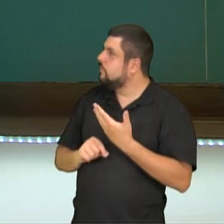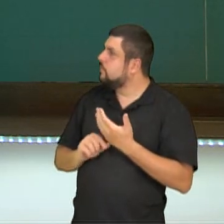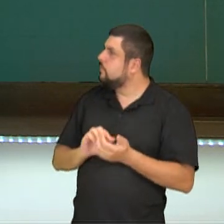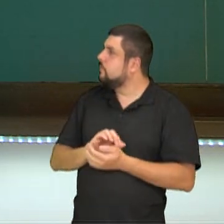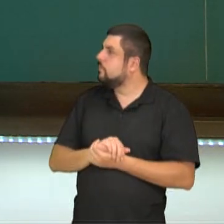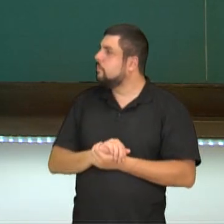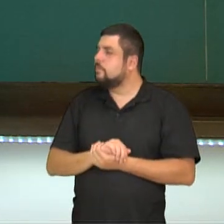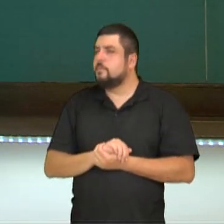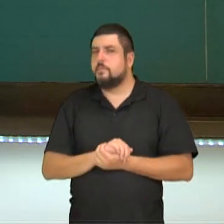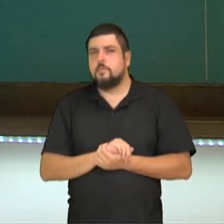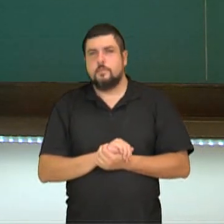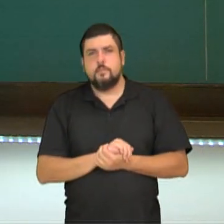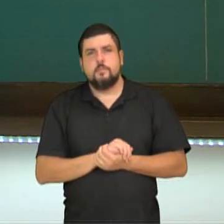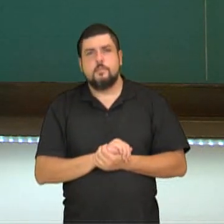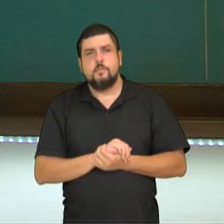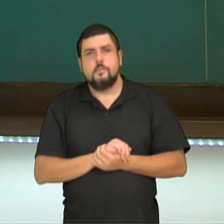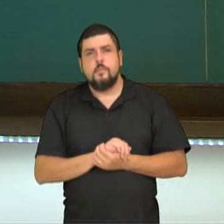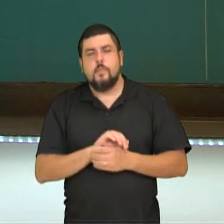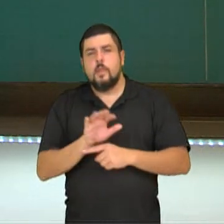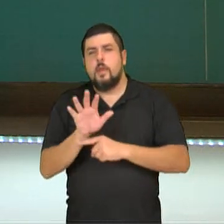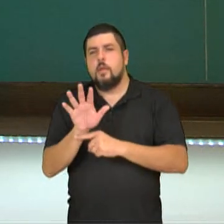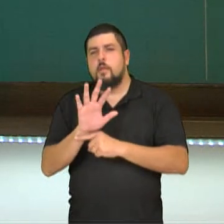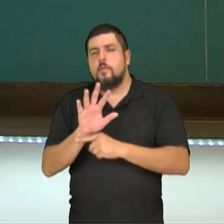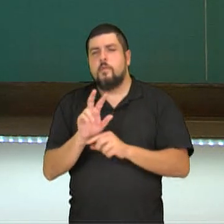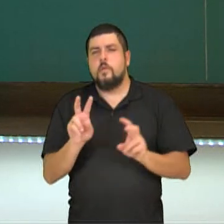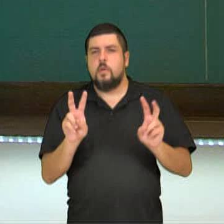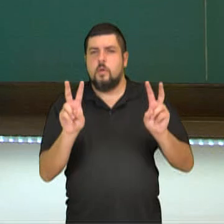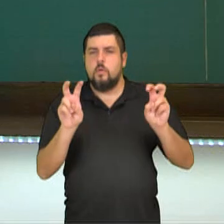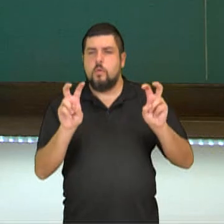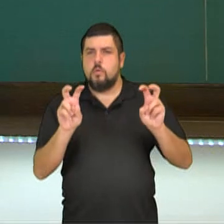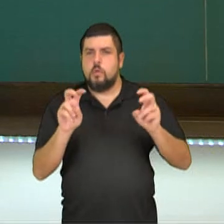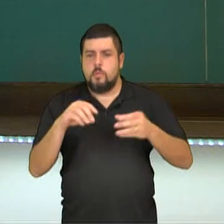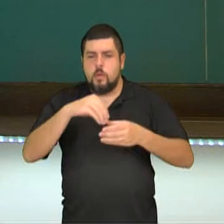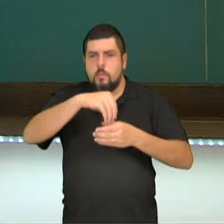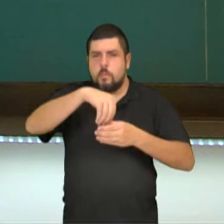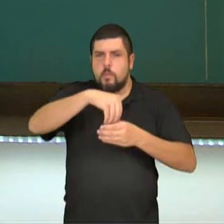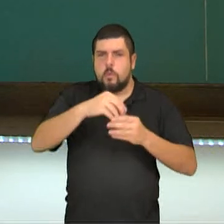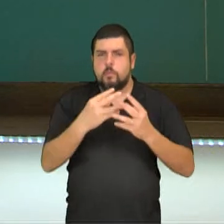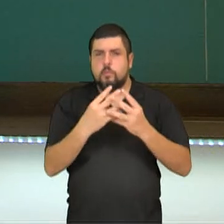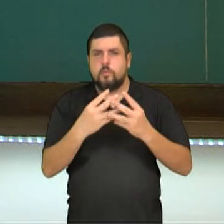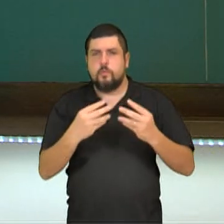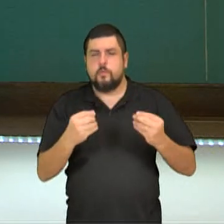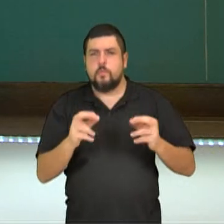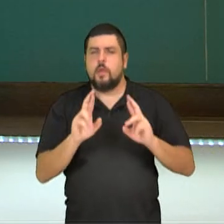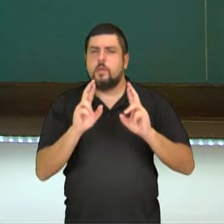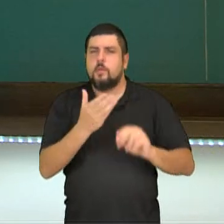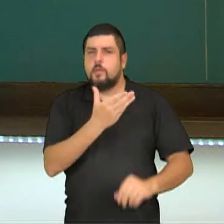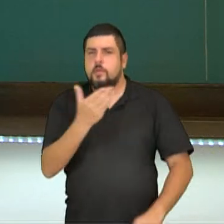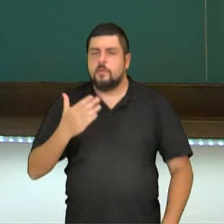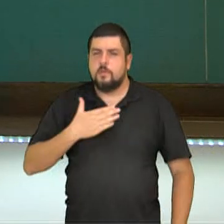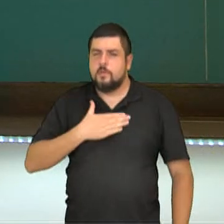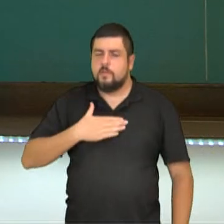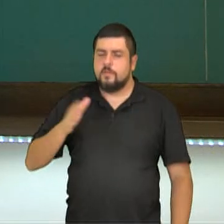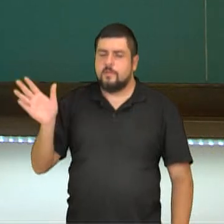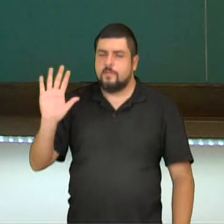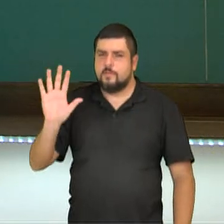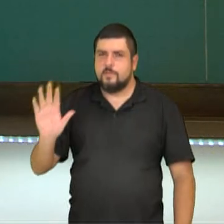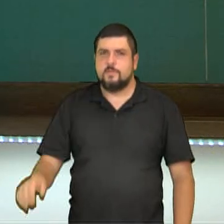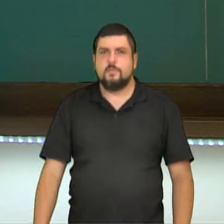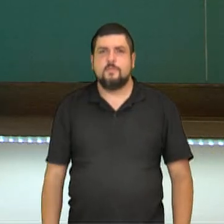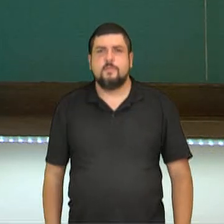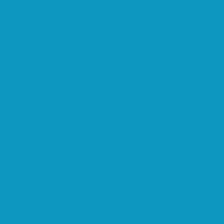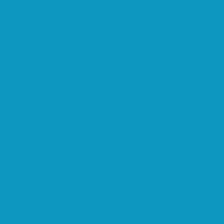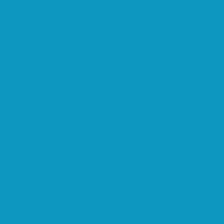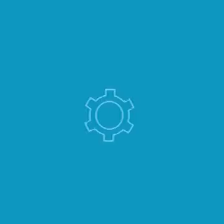VE. Nesse vídeo, nós falamos sobre a diluição das soluções. Espero que vocês tenham gostado e até breve.